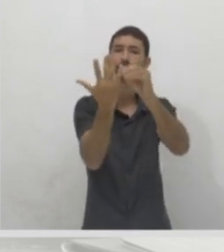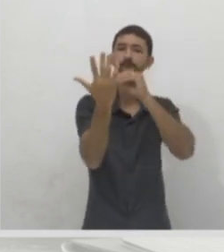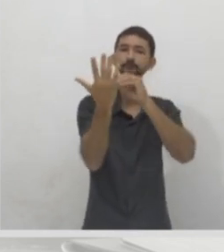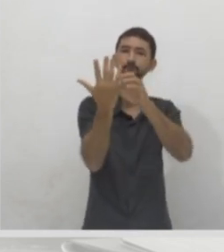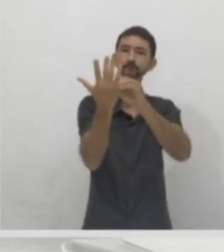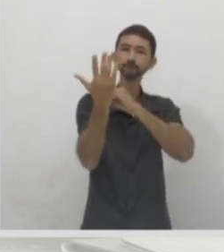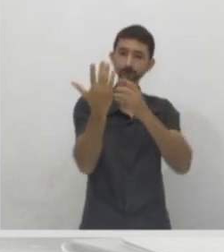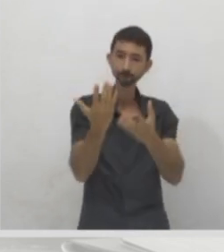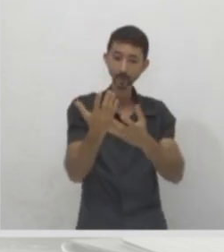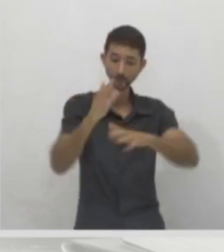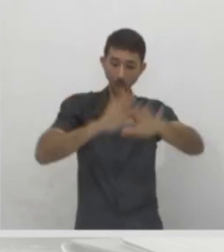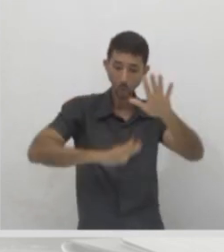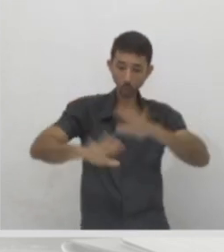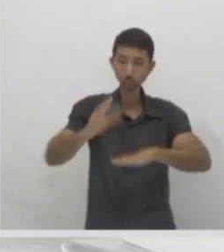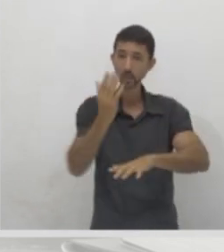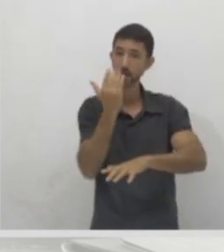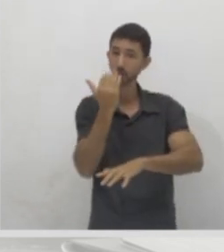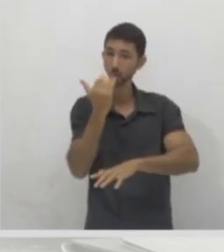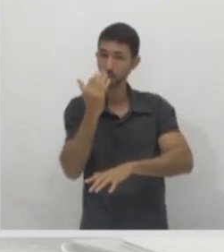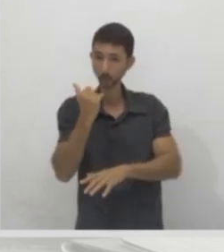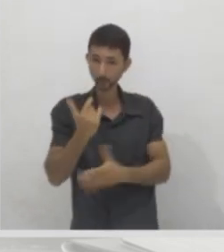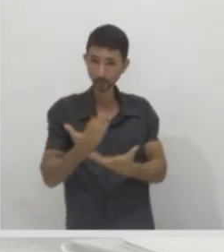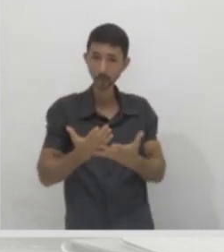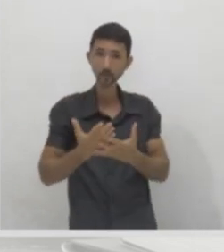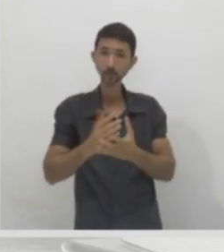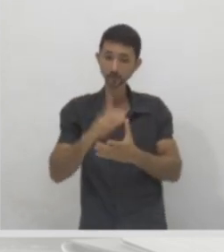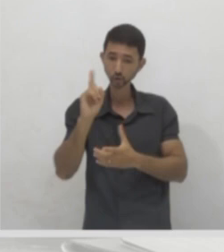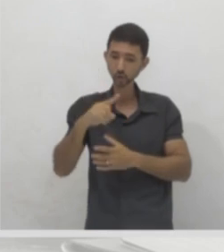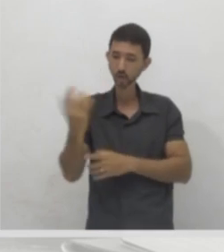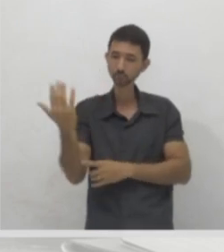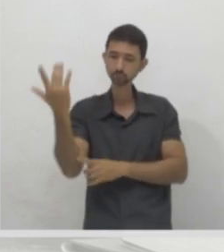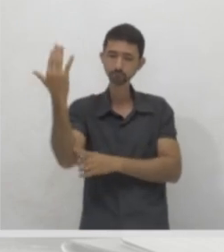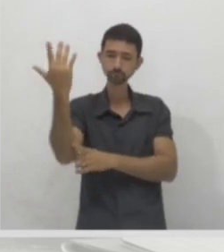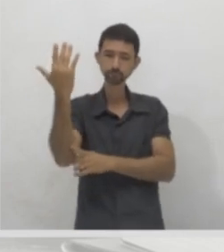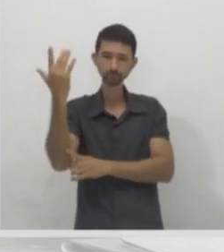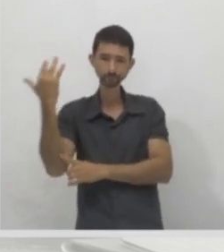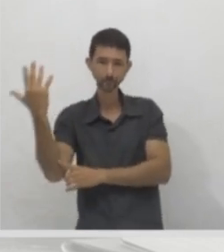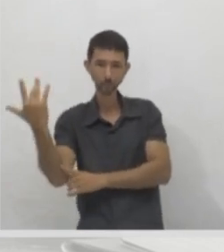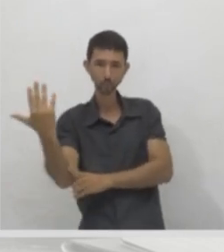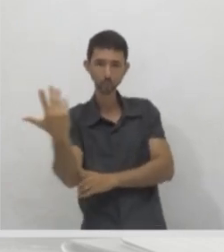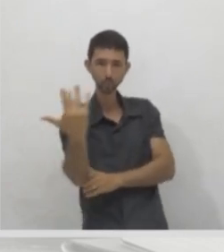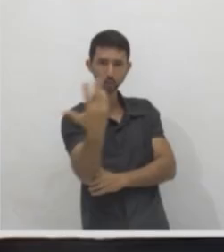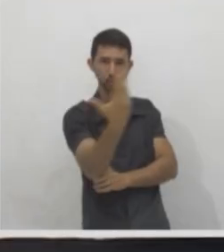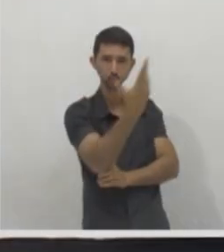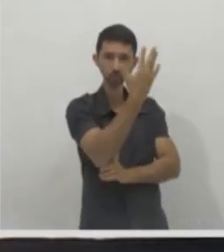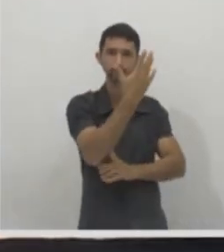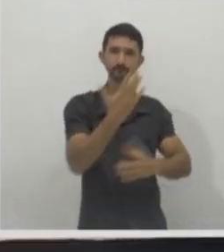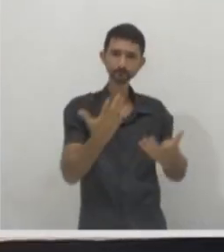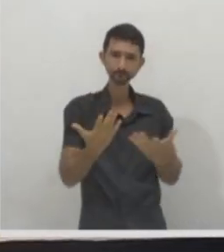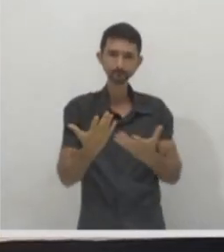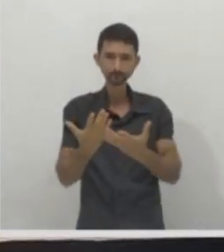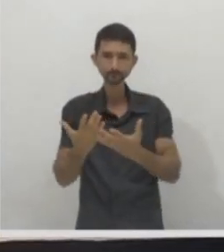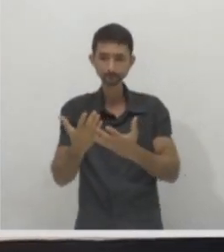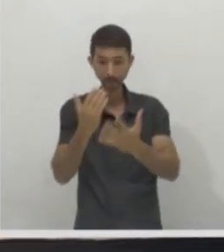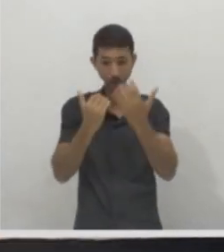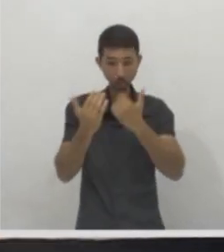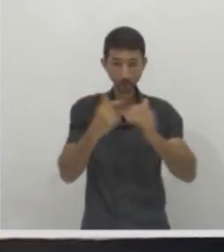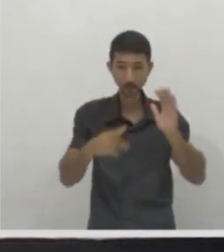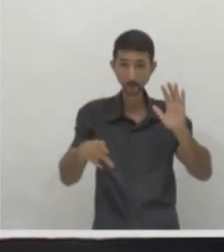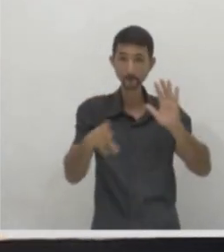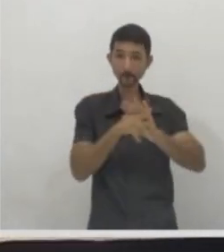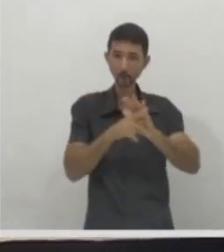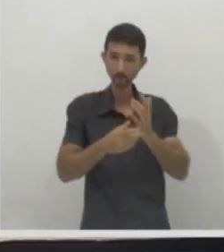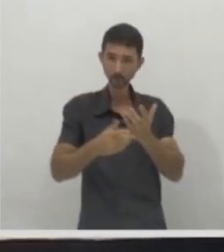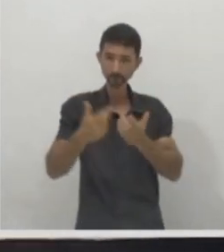o seu alimento. Ele já vai ter uma fonte, né, permanente e segura de alimento, o que